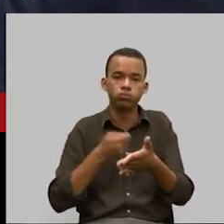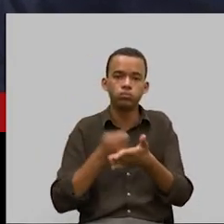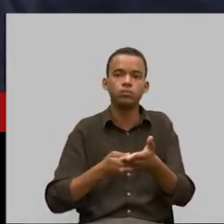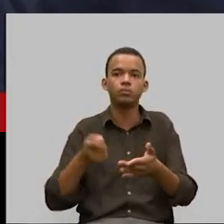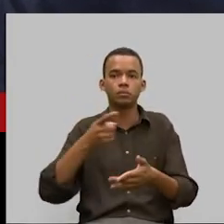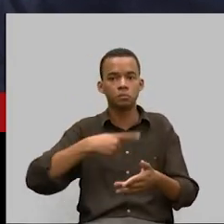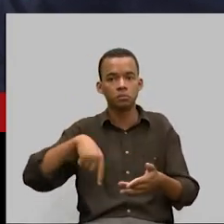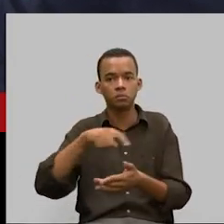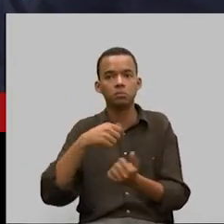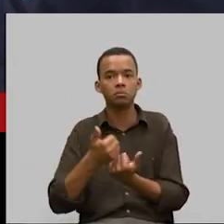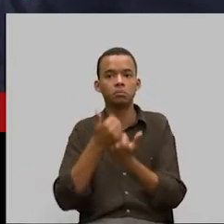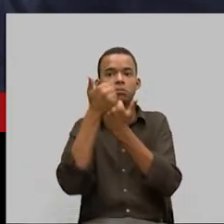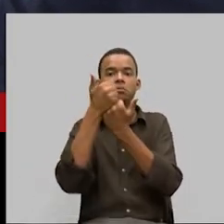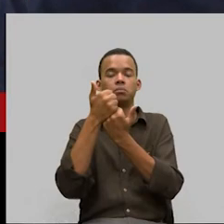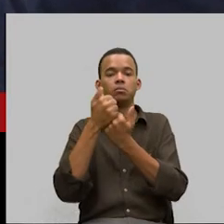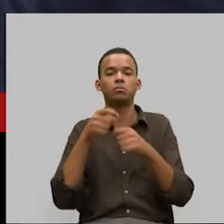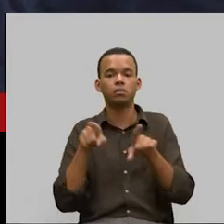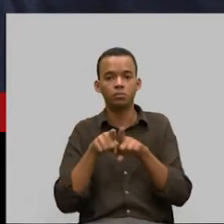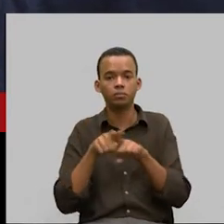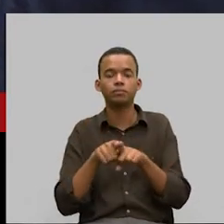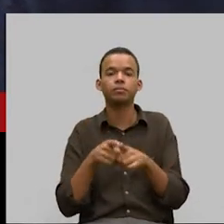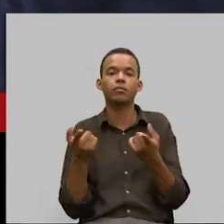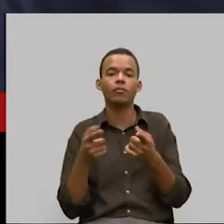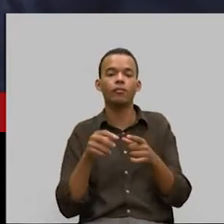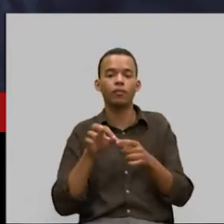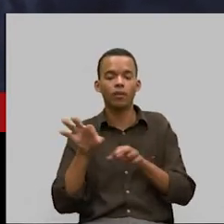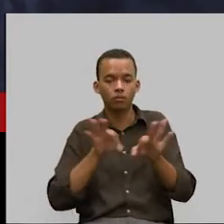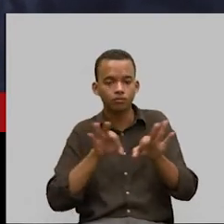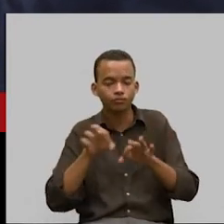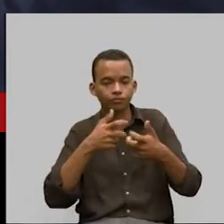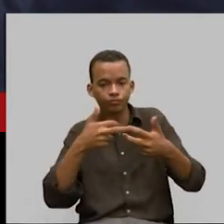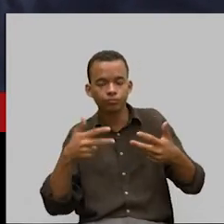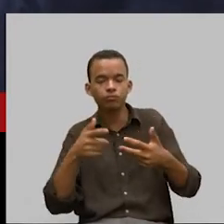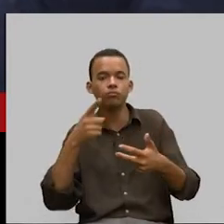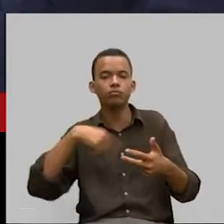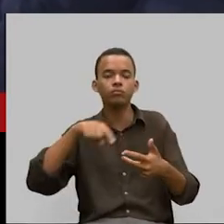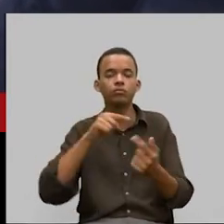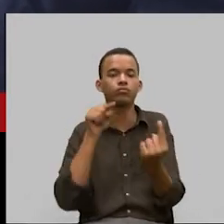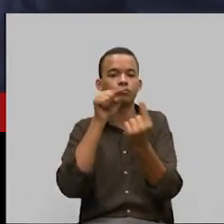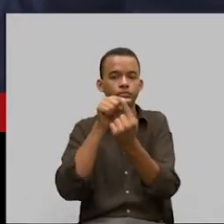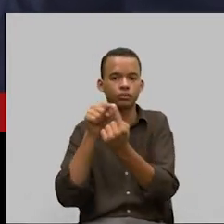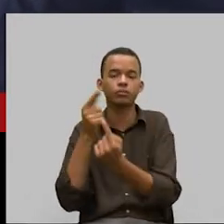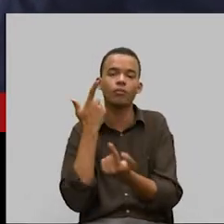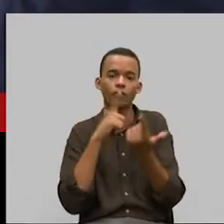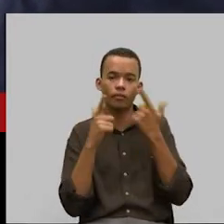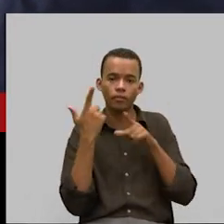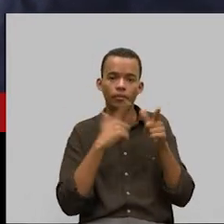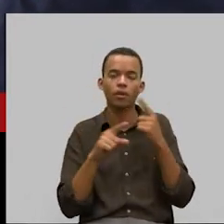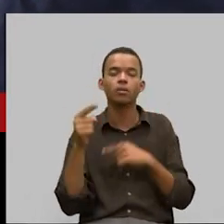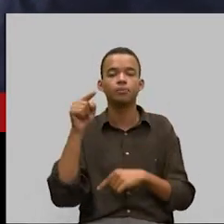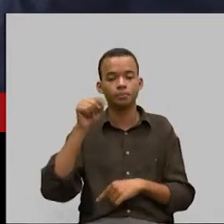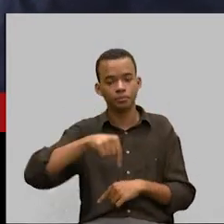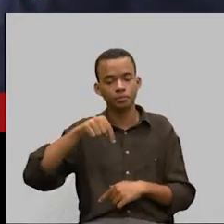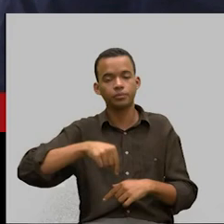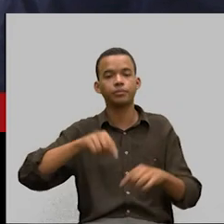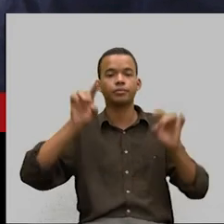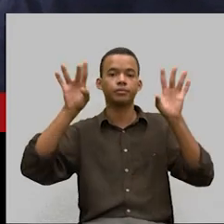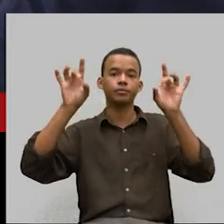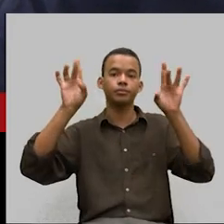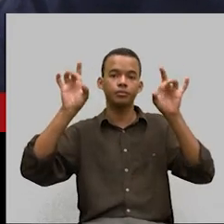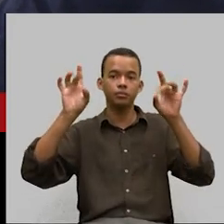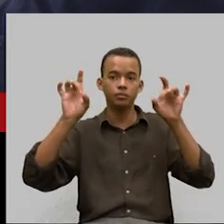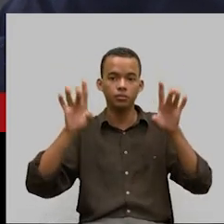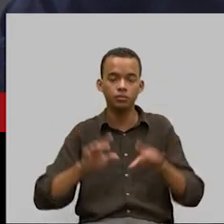eh correndo atrás Desses desse objetivo que para nós é é um ponto crucial nesse momento